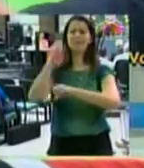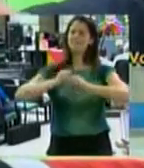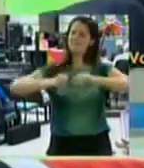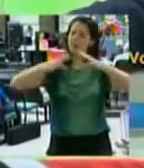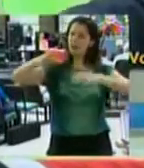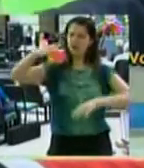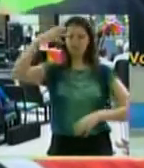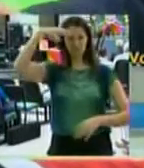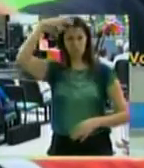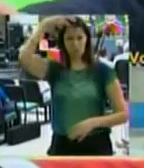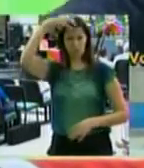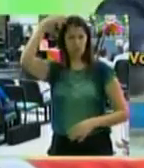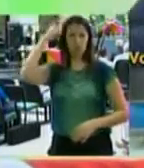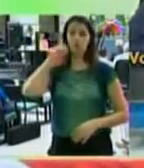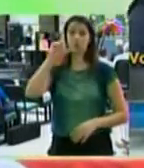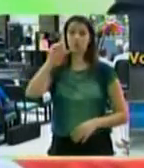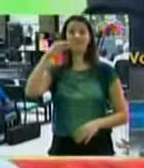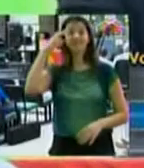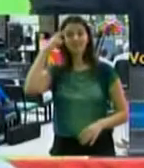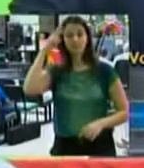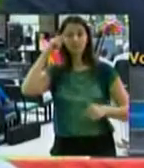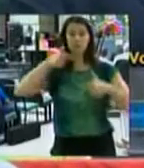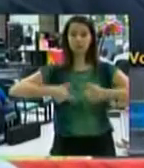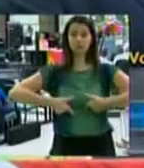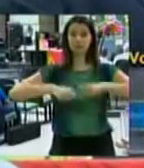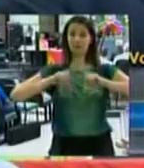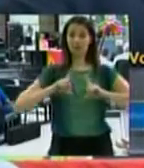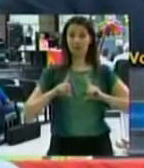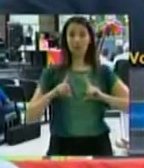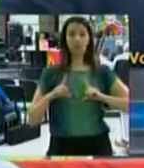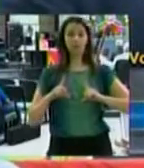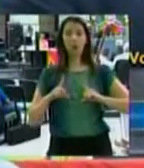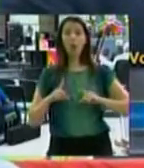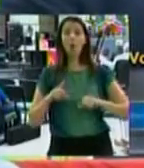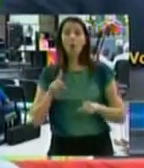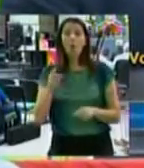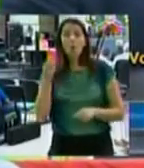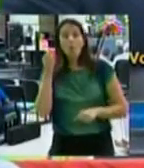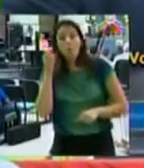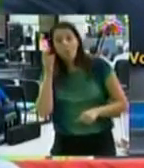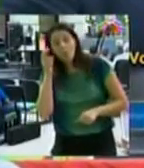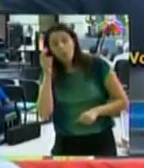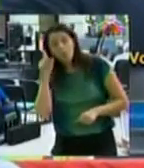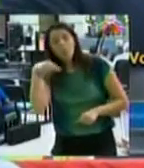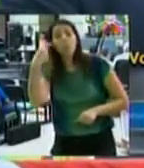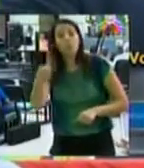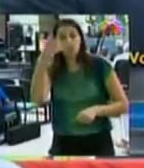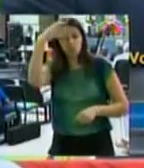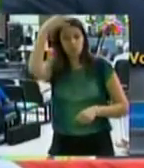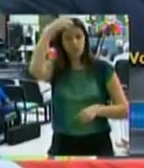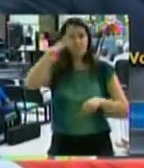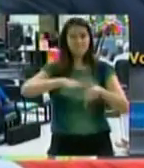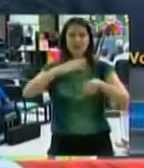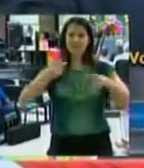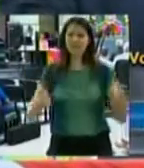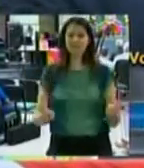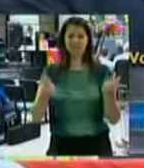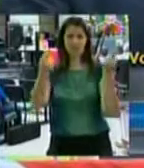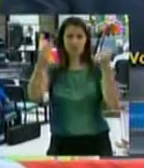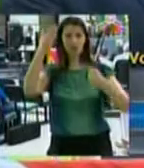de Israel. Talvez o rei mais rico tenha sido Salomão, e eu não questiono isso. Porém, o maior